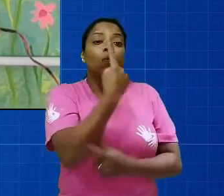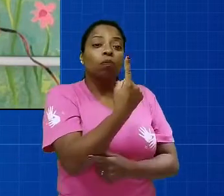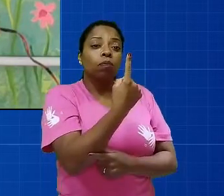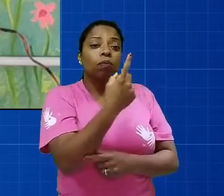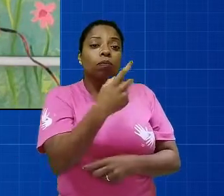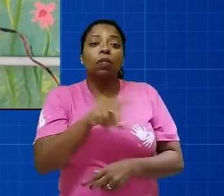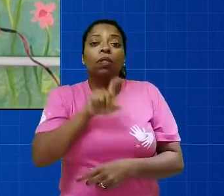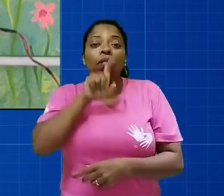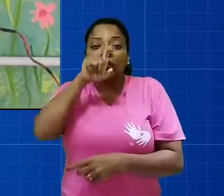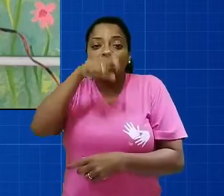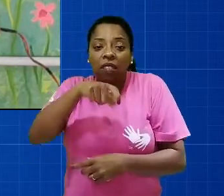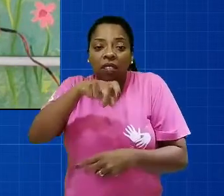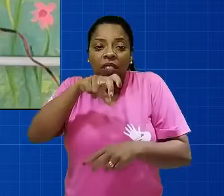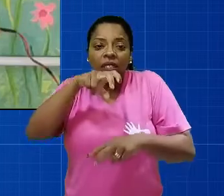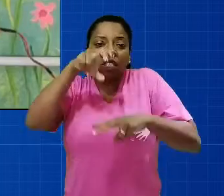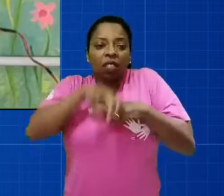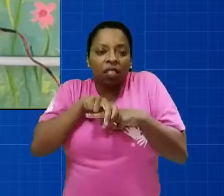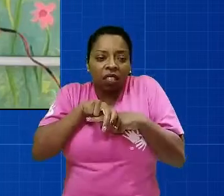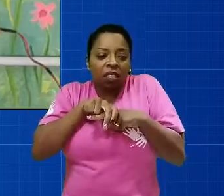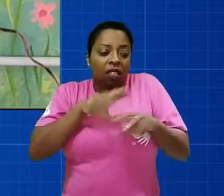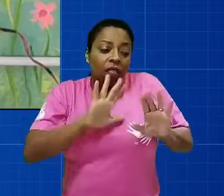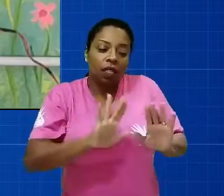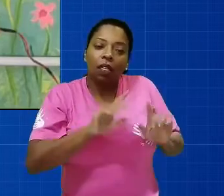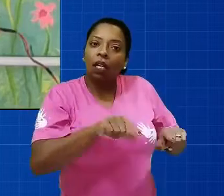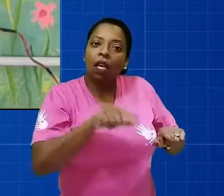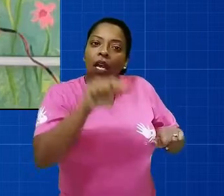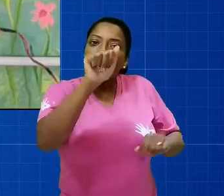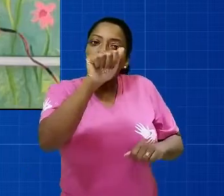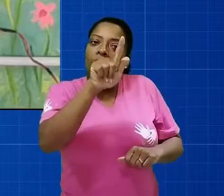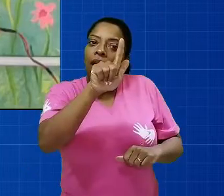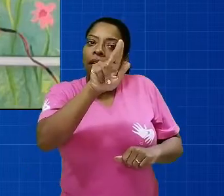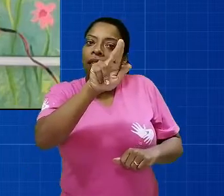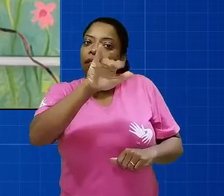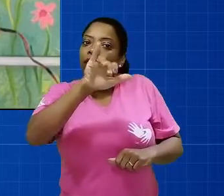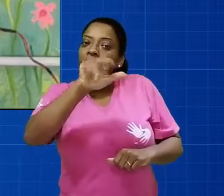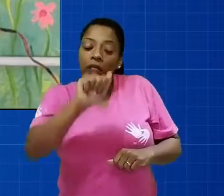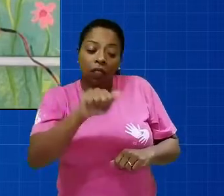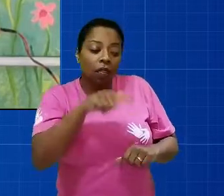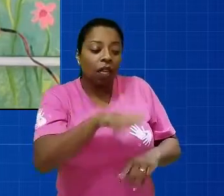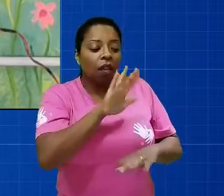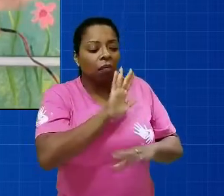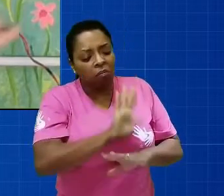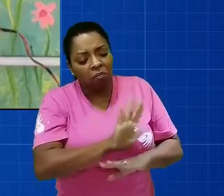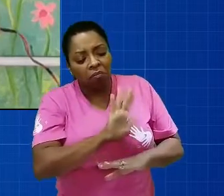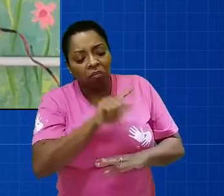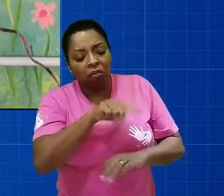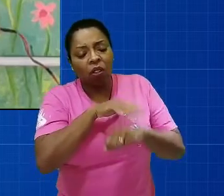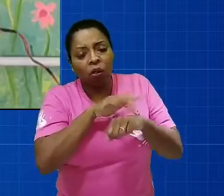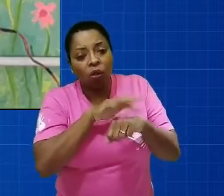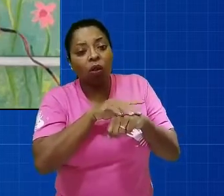cuidar da águia. Ficou um mês com ela. A águia voou.